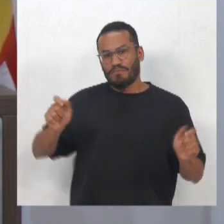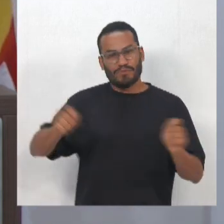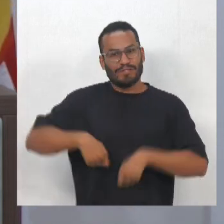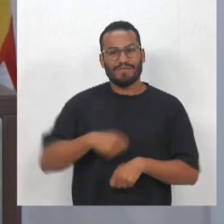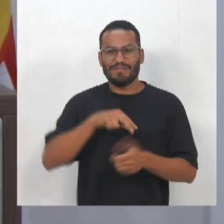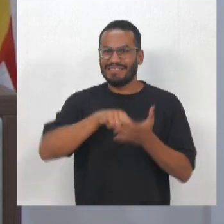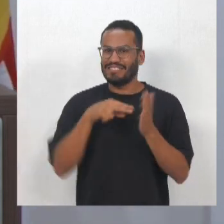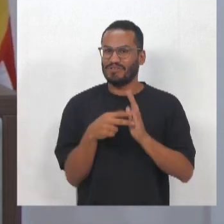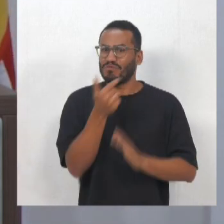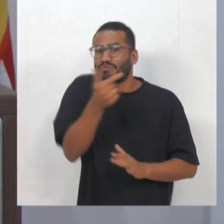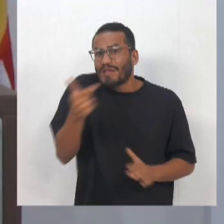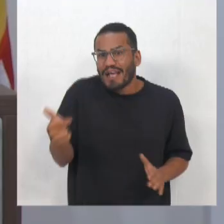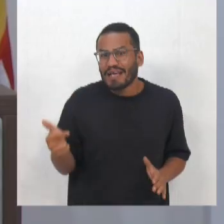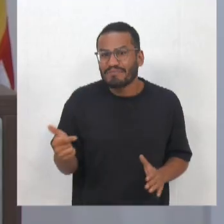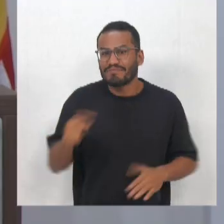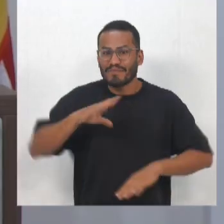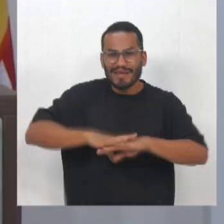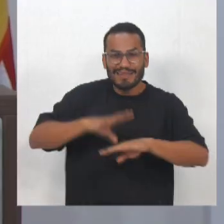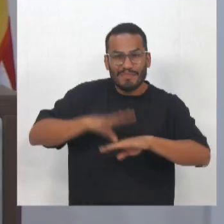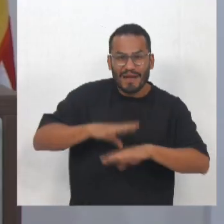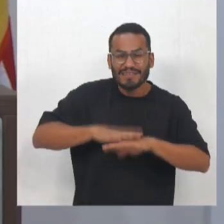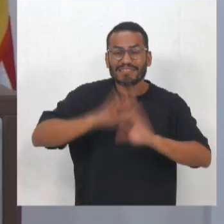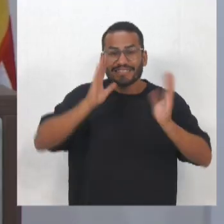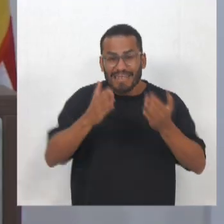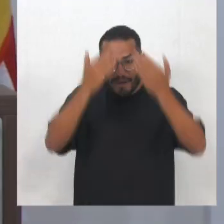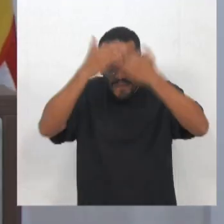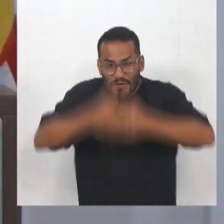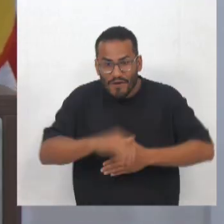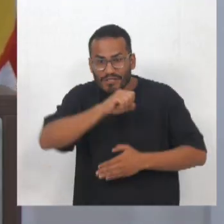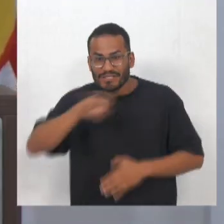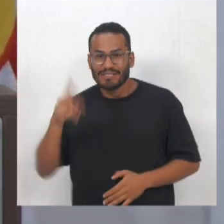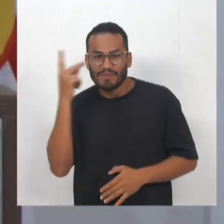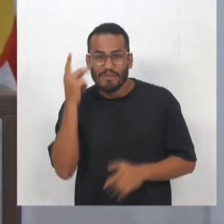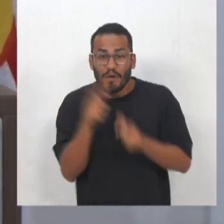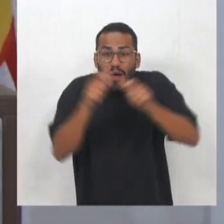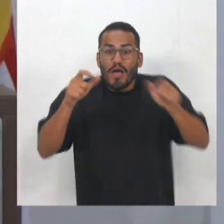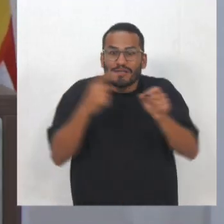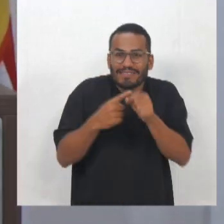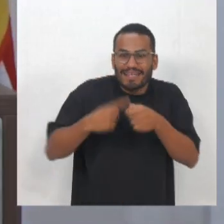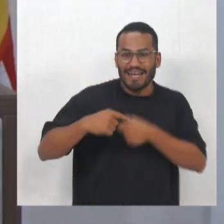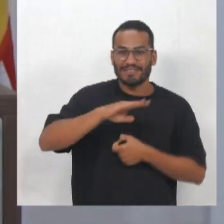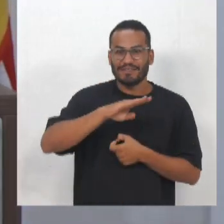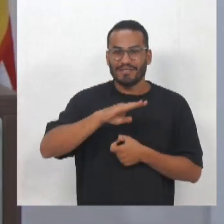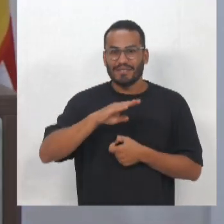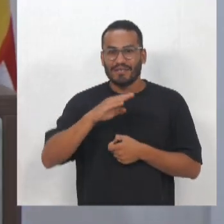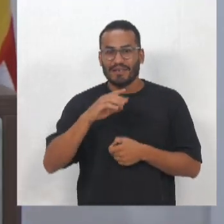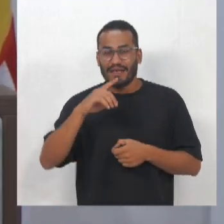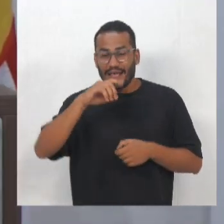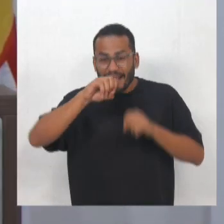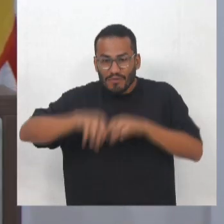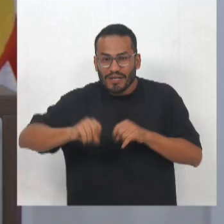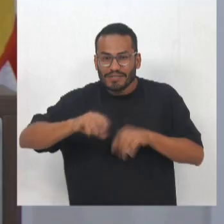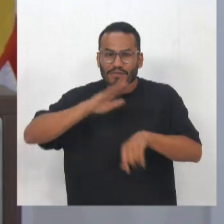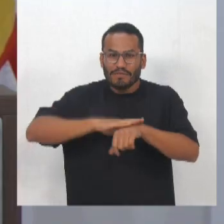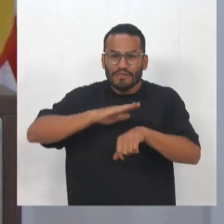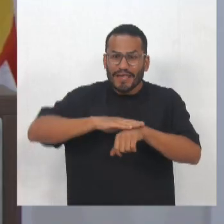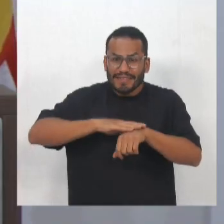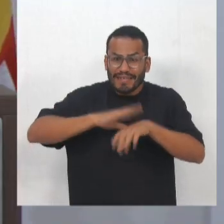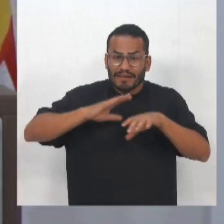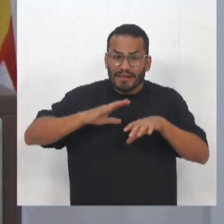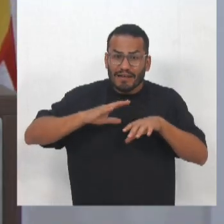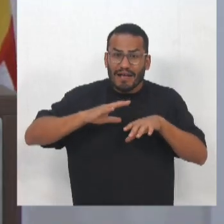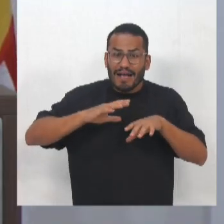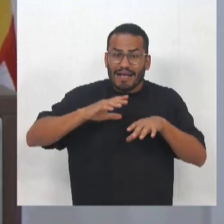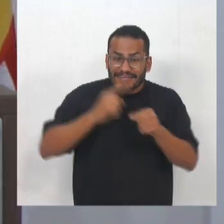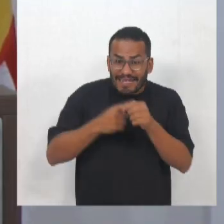não faz sentido você, matematicamente nós já provamos, se São Paulo, que é o maior município que tem lá a educação, é feito, por que não consegue fazer aqui, que a cidade é